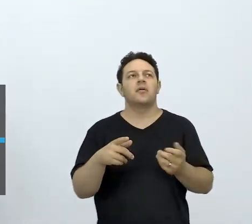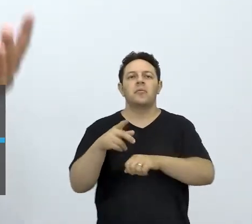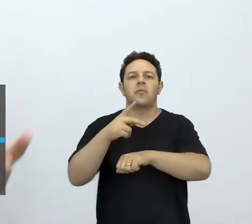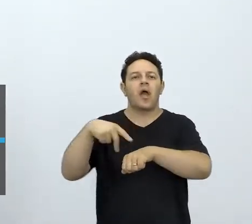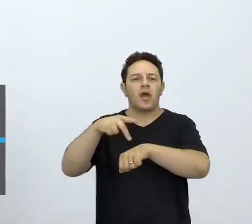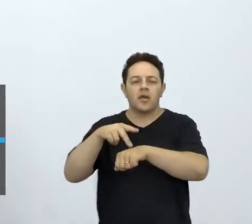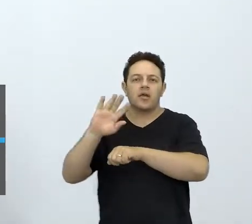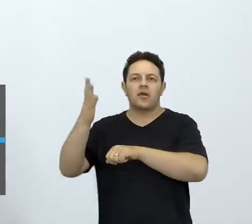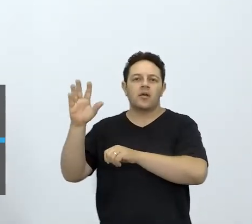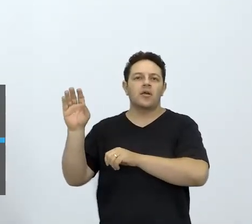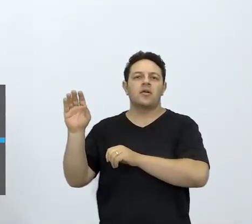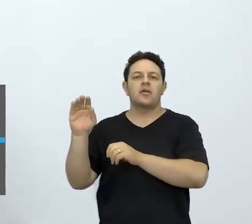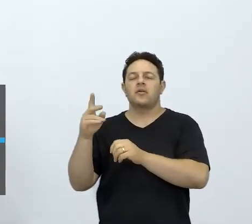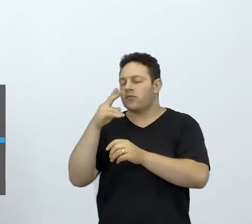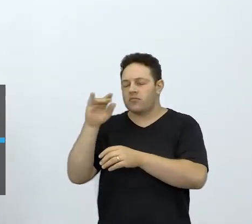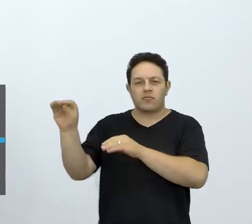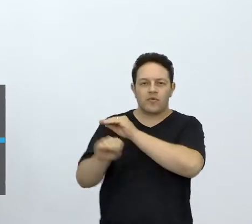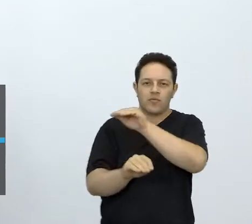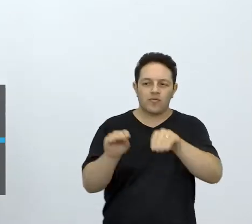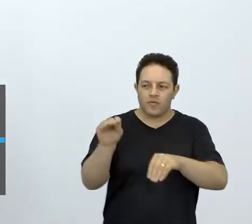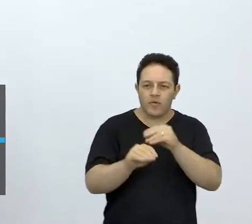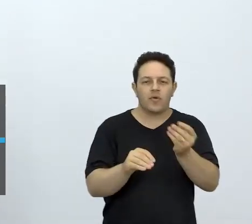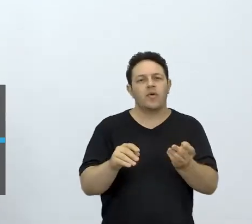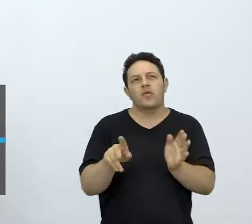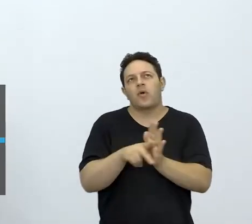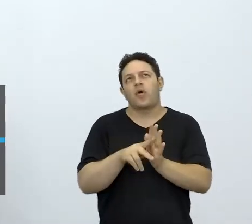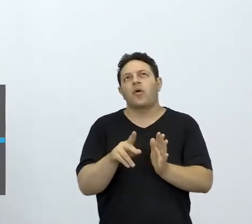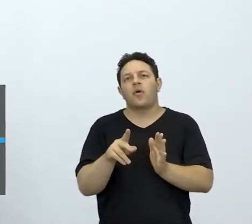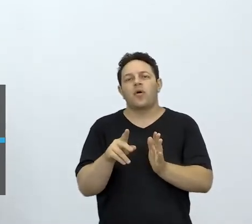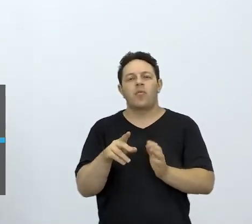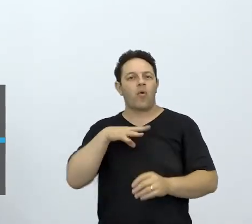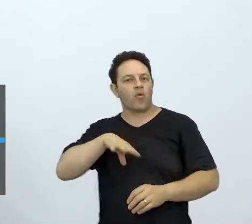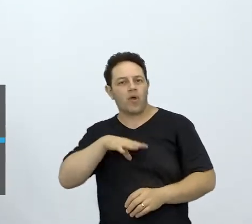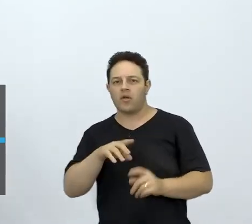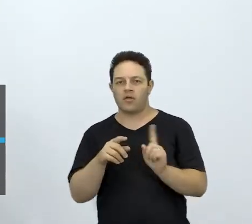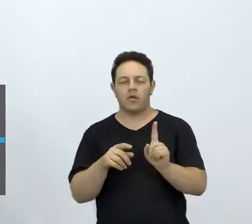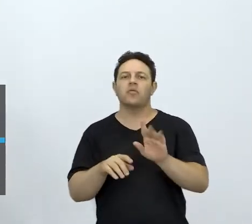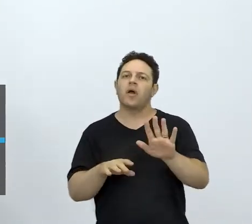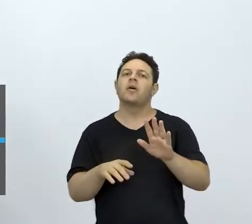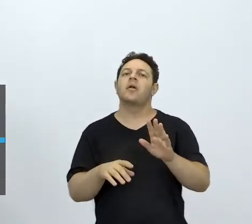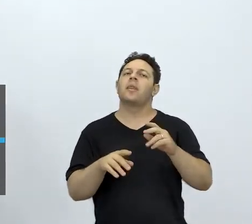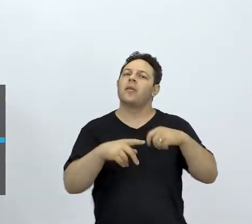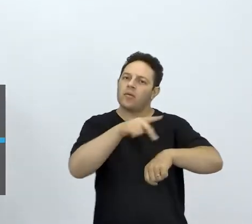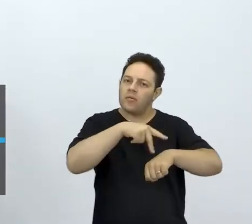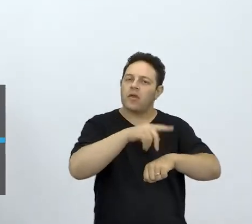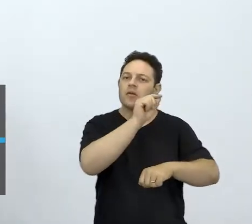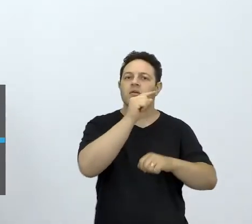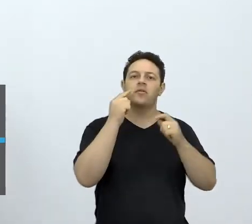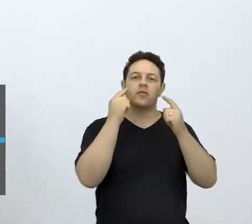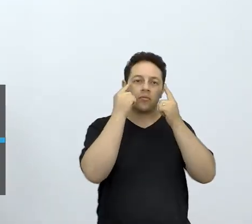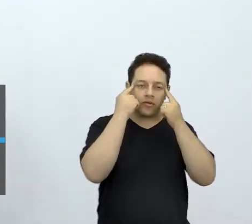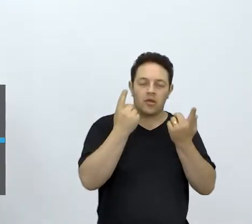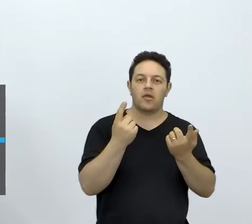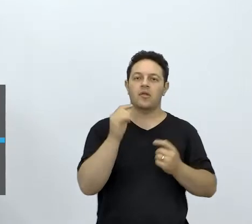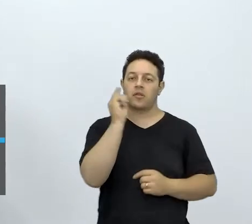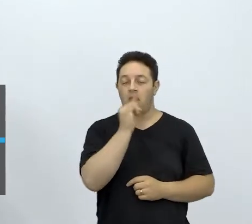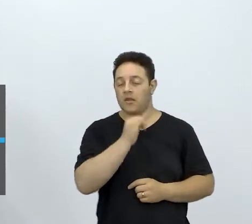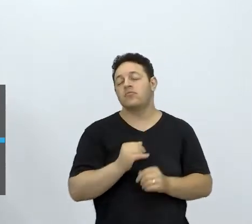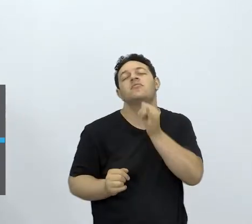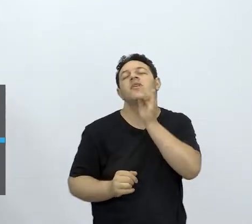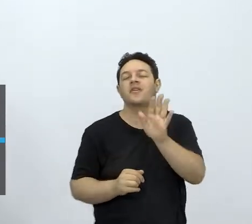imigrantes, que não só os portugueses, mas também os japoneses, os italianos. Por exemplo, o bairro da